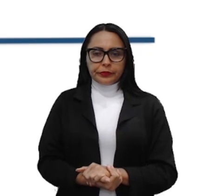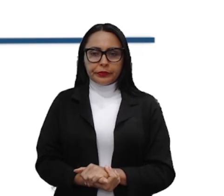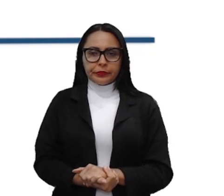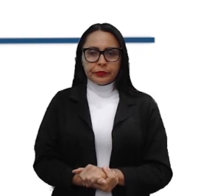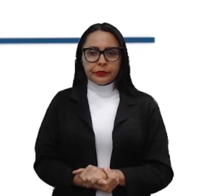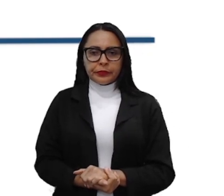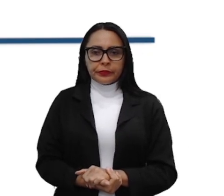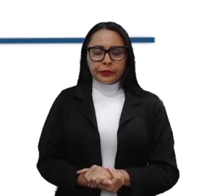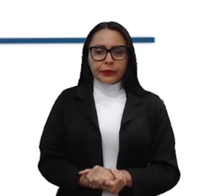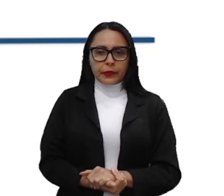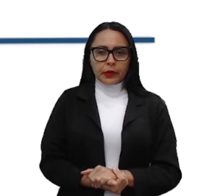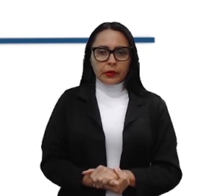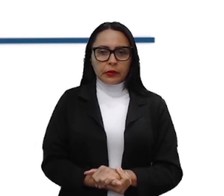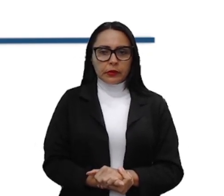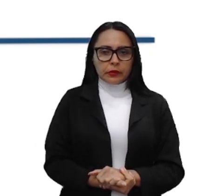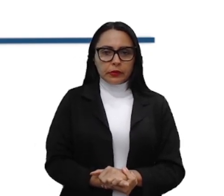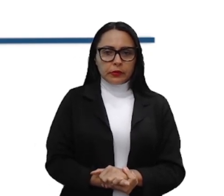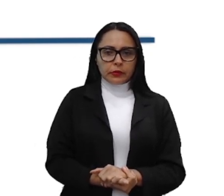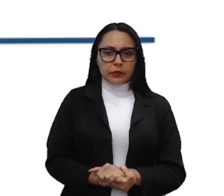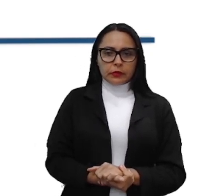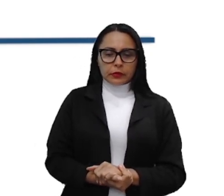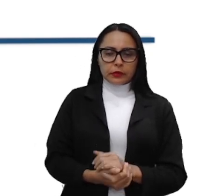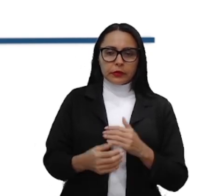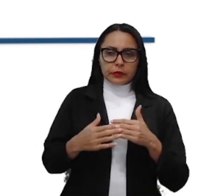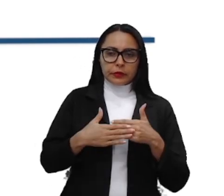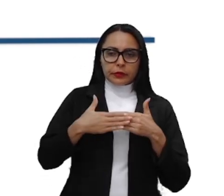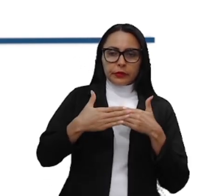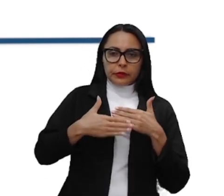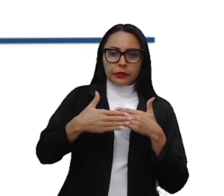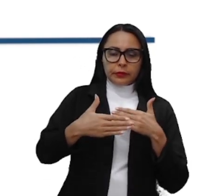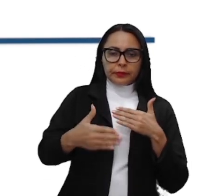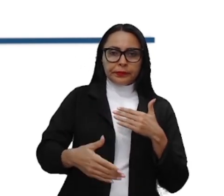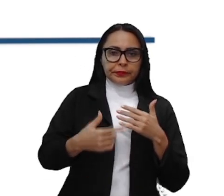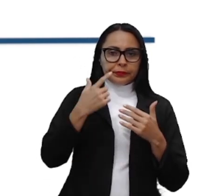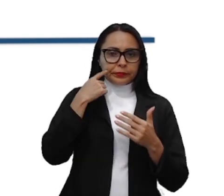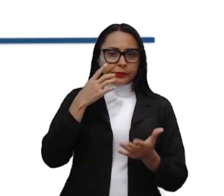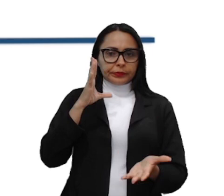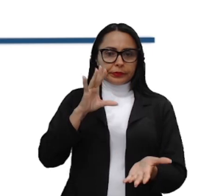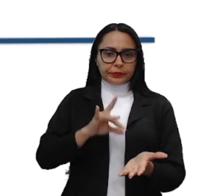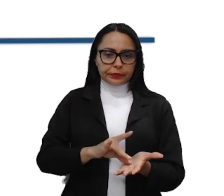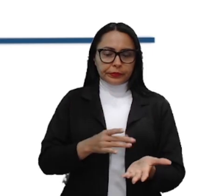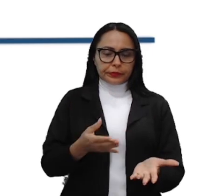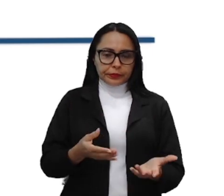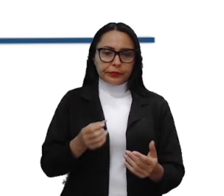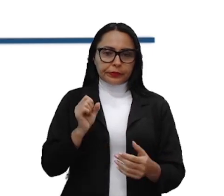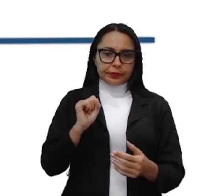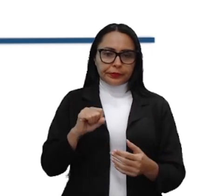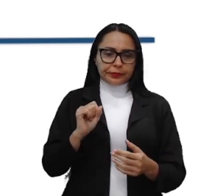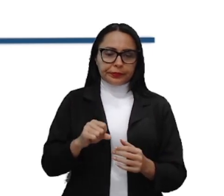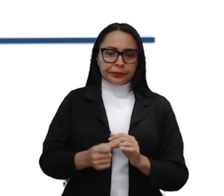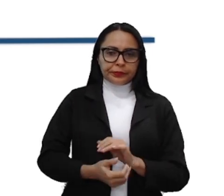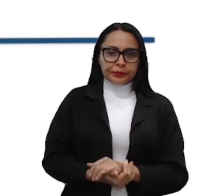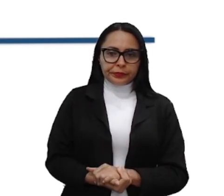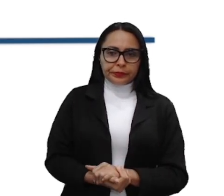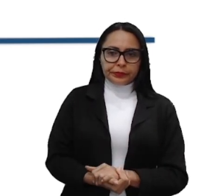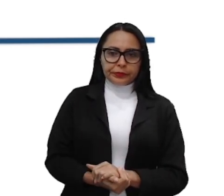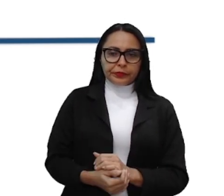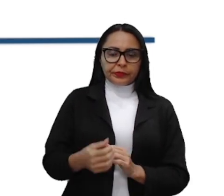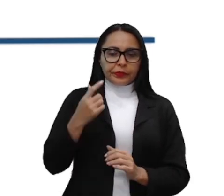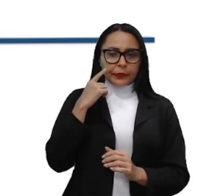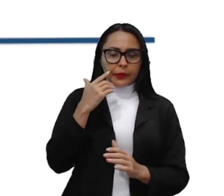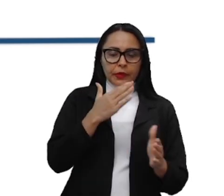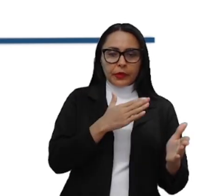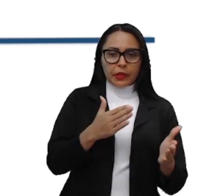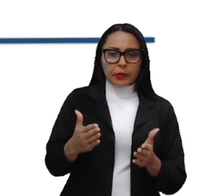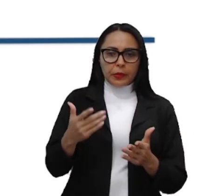fornecedor. Ou seja, a demanda é determinada pelo mercado consumidor, que starta pedidos,